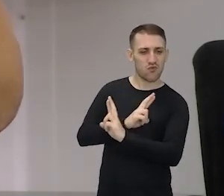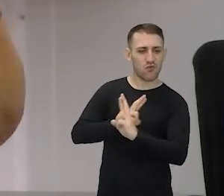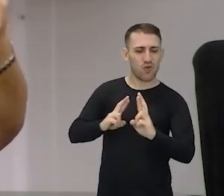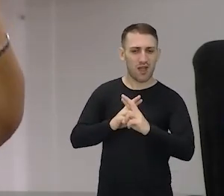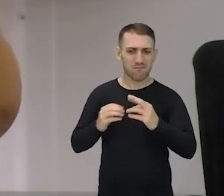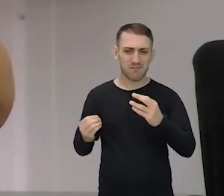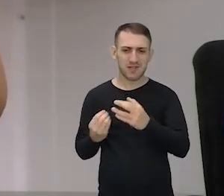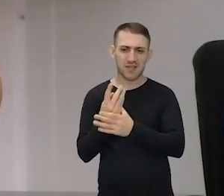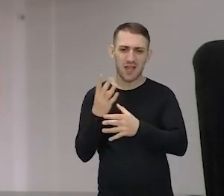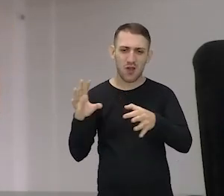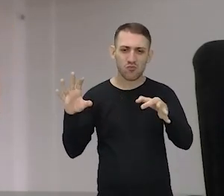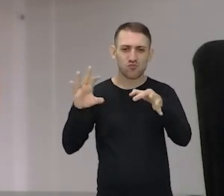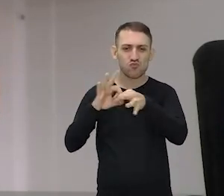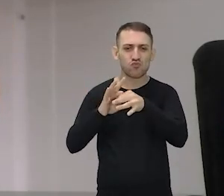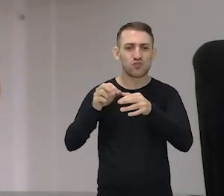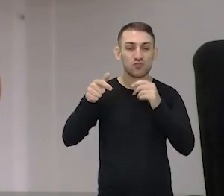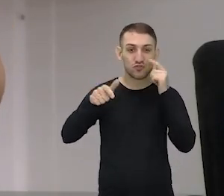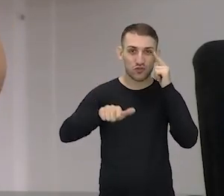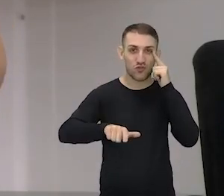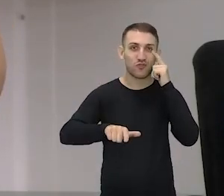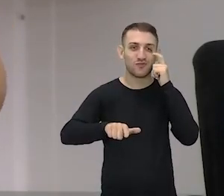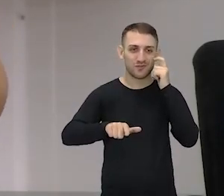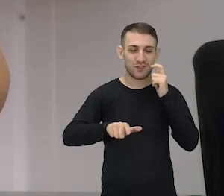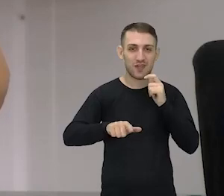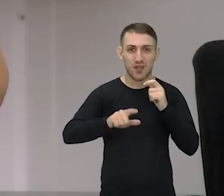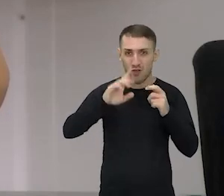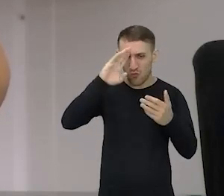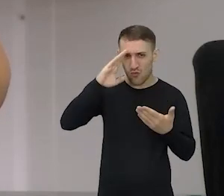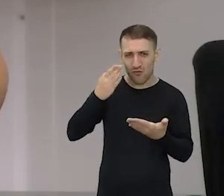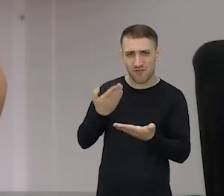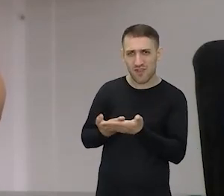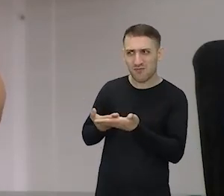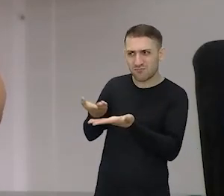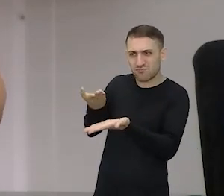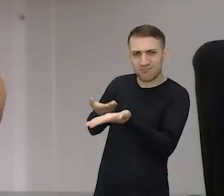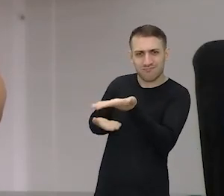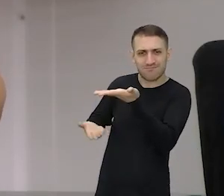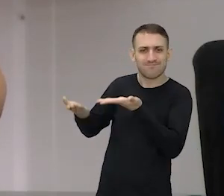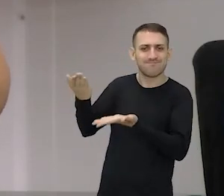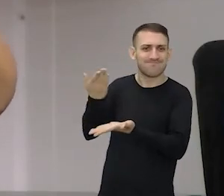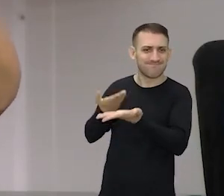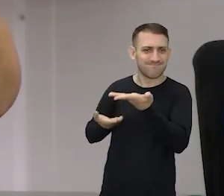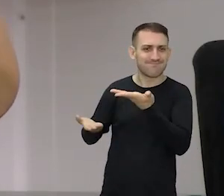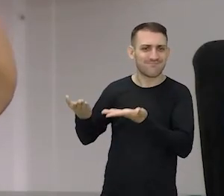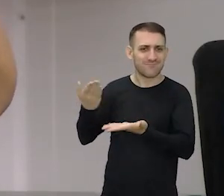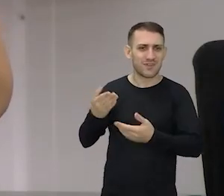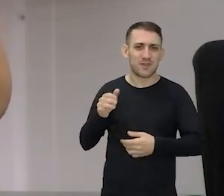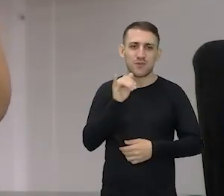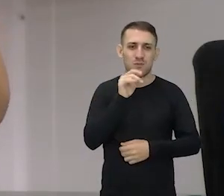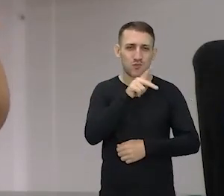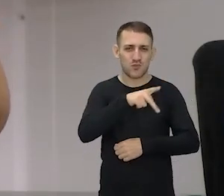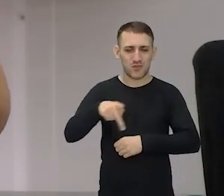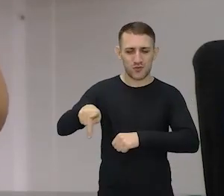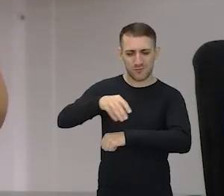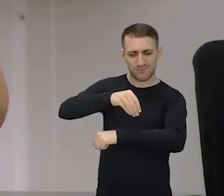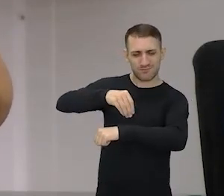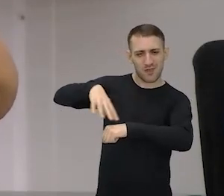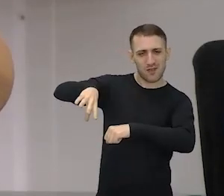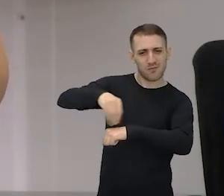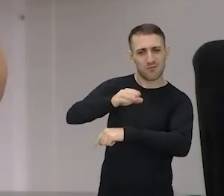criar vínculos novamente, confiar um ao outro, o professor mediando